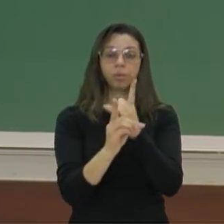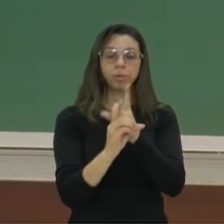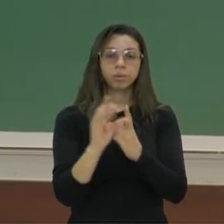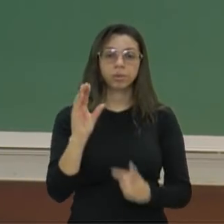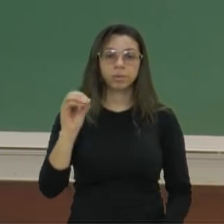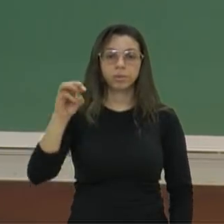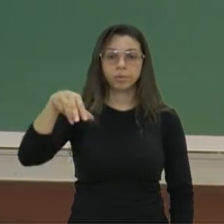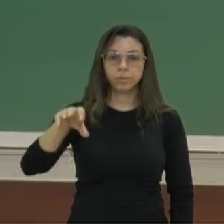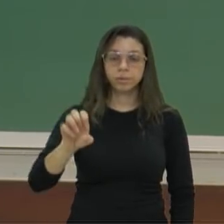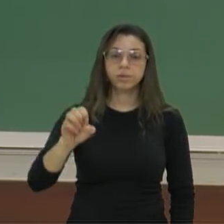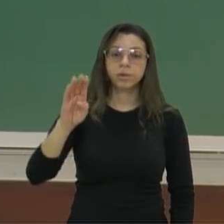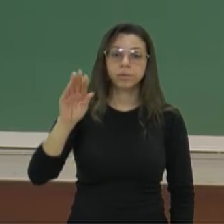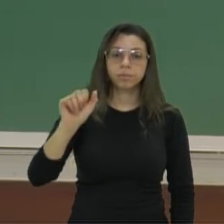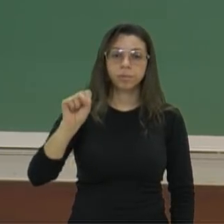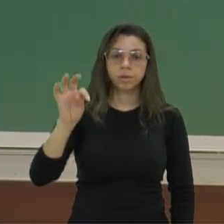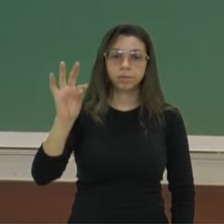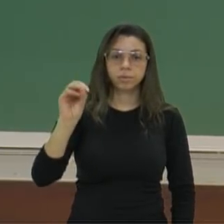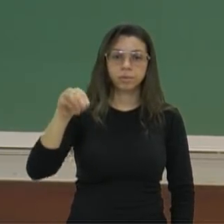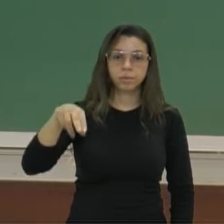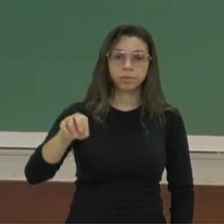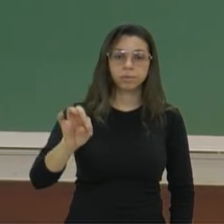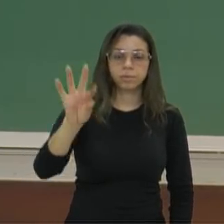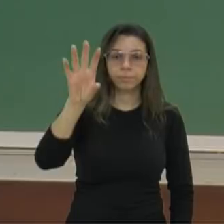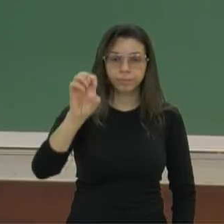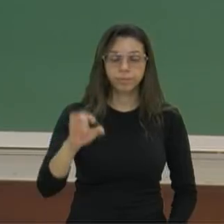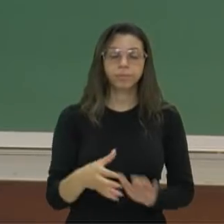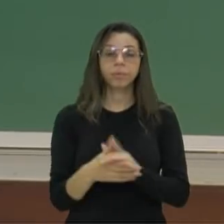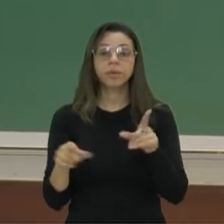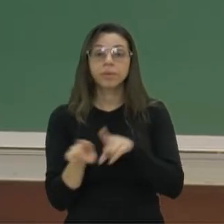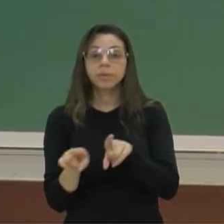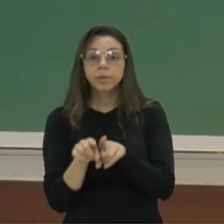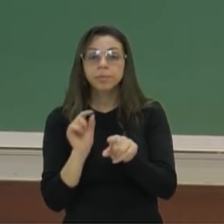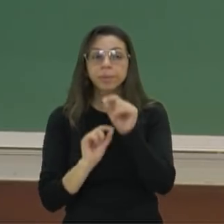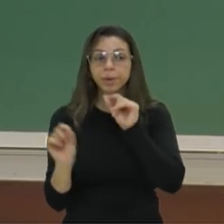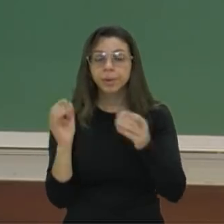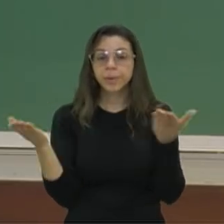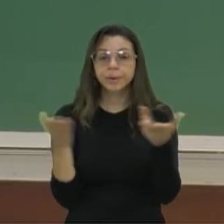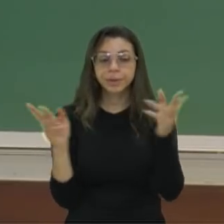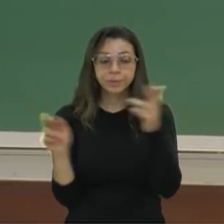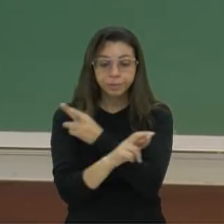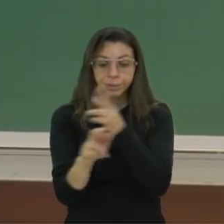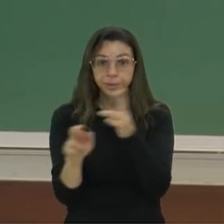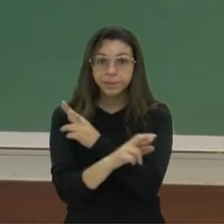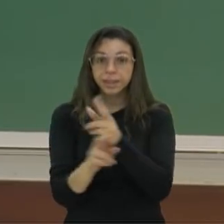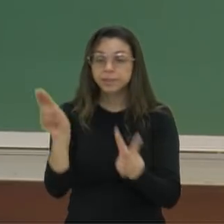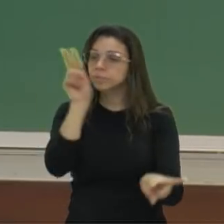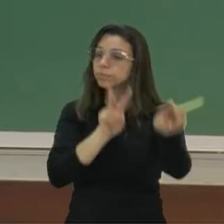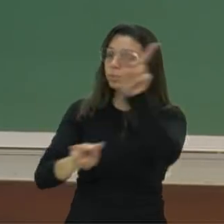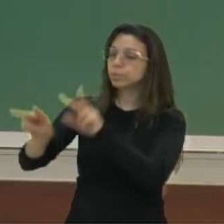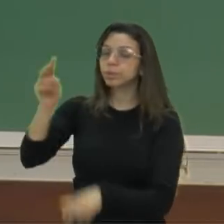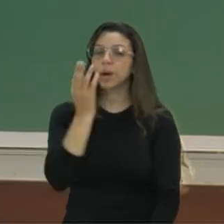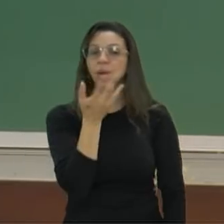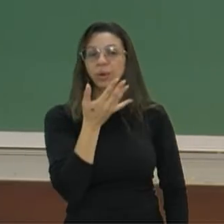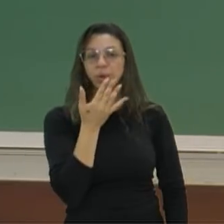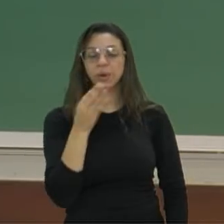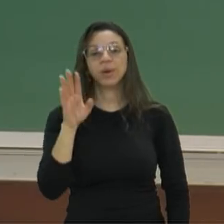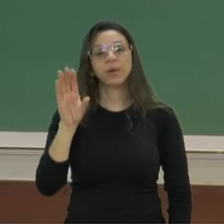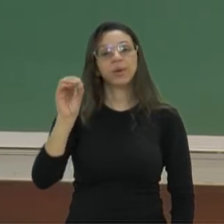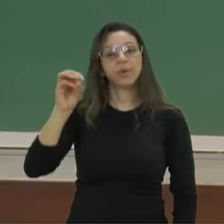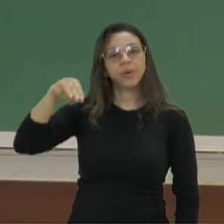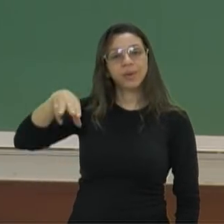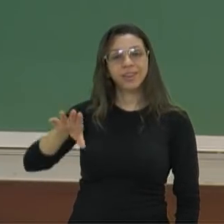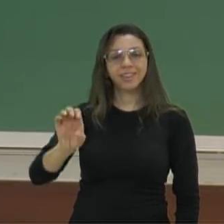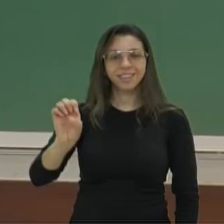E a terceira e última situação, que está relacionada com a visão das cores, são os cones, letra